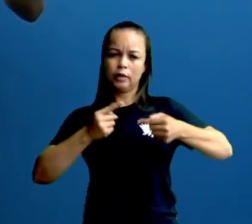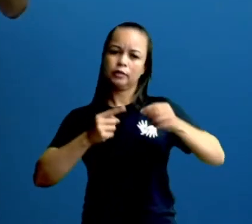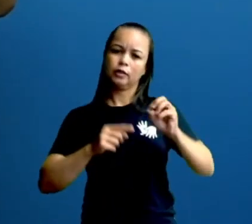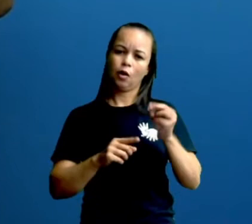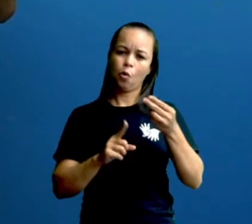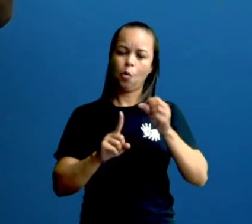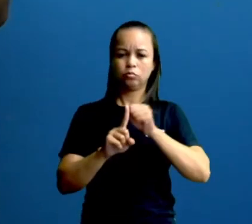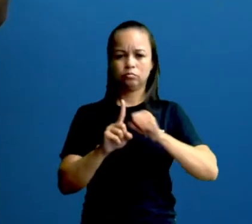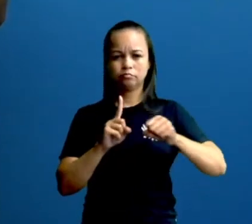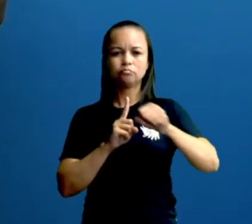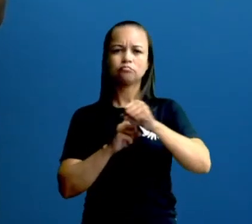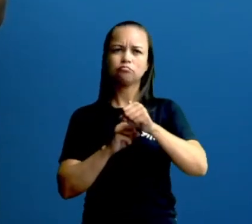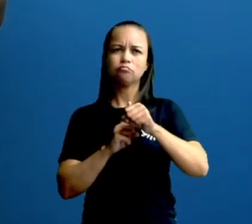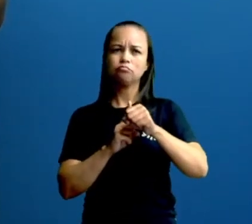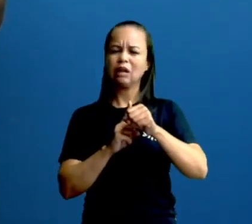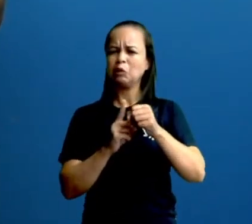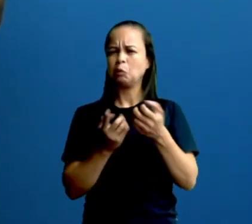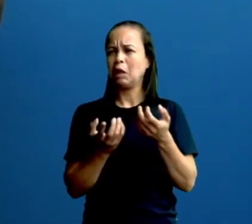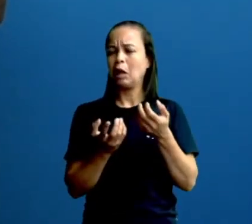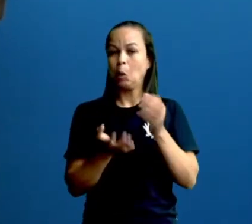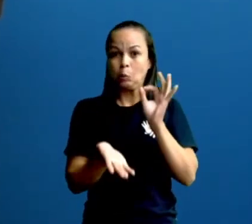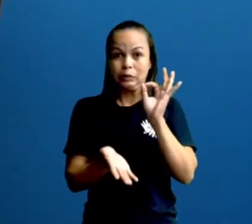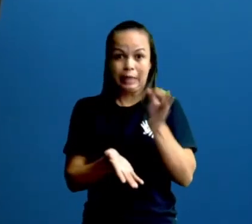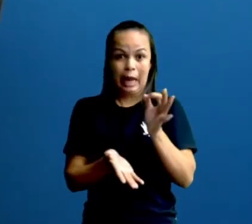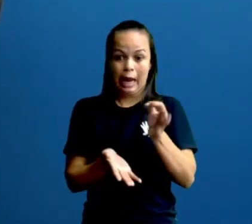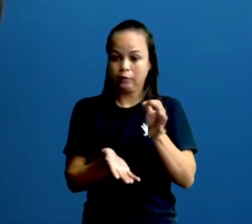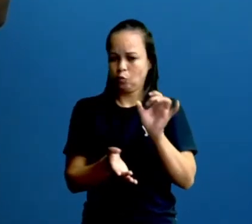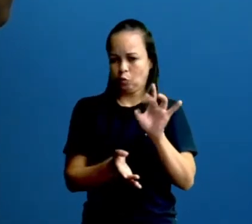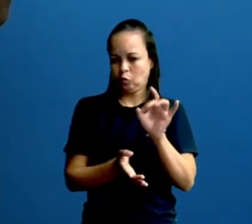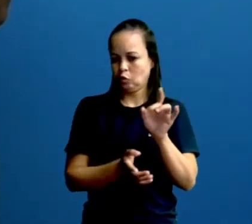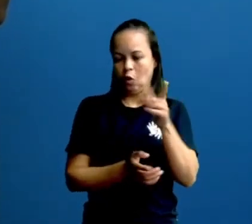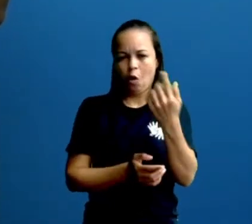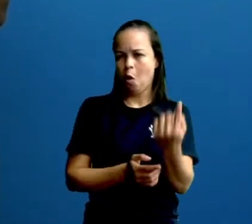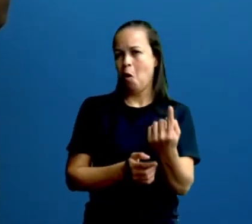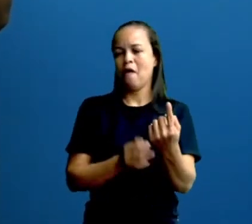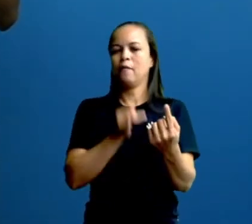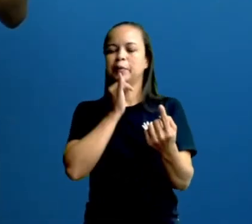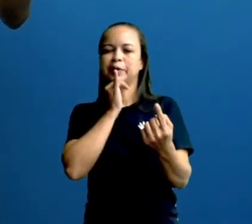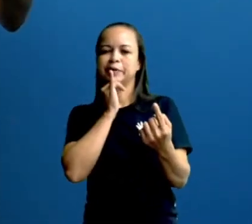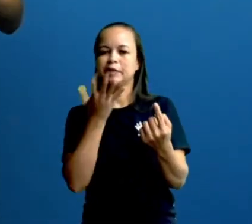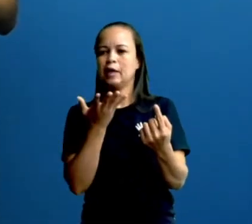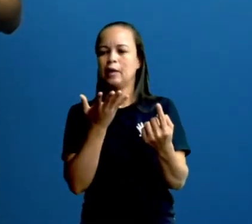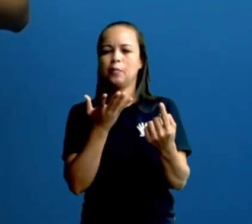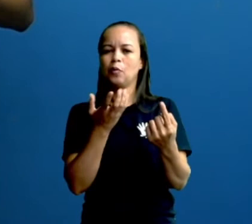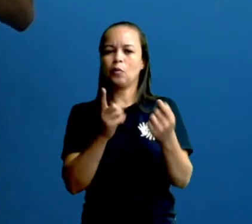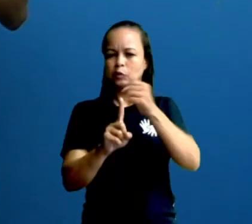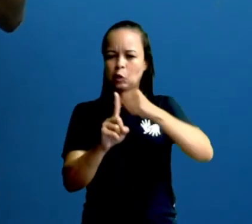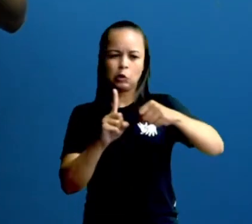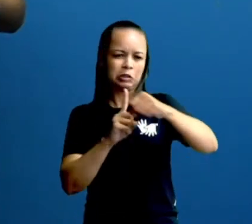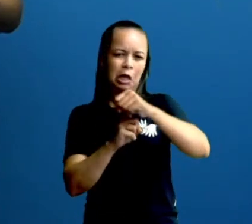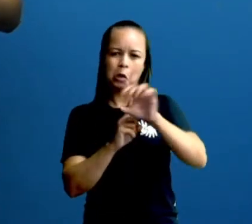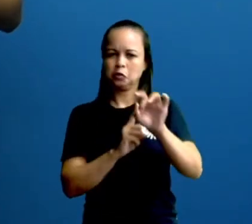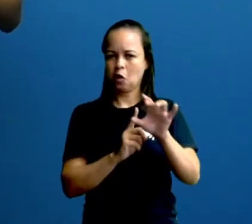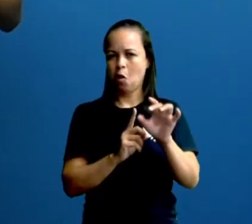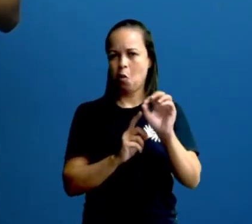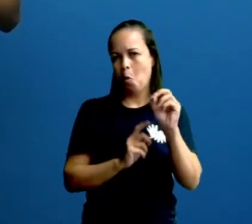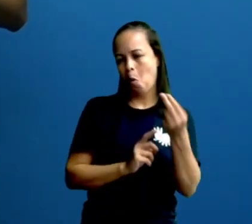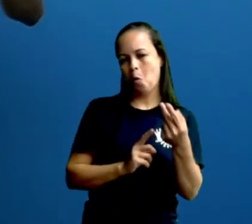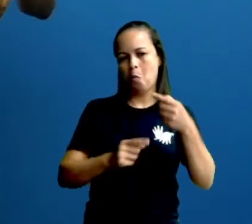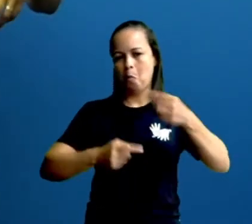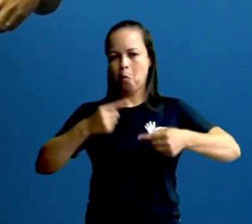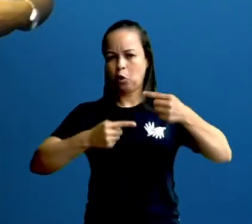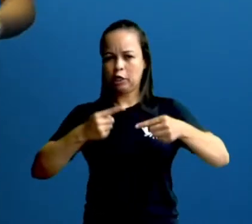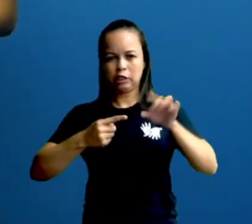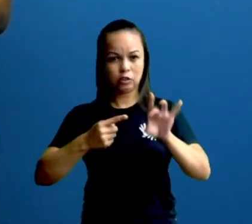tem um padrão certo para dizer, não, ela só vai falar sobre o meio social ou sobre política.